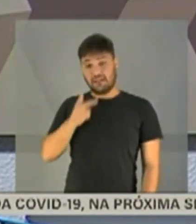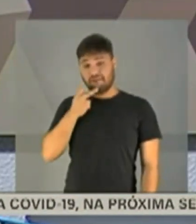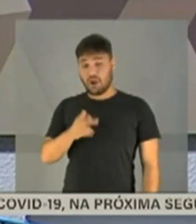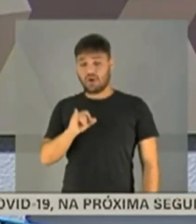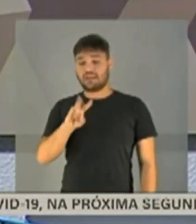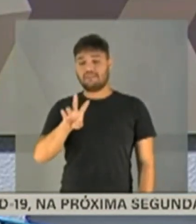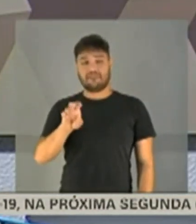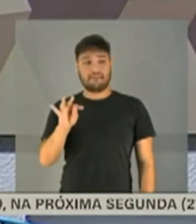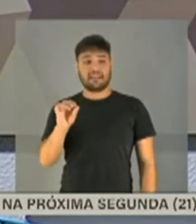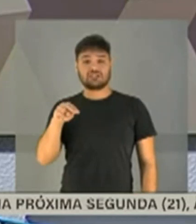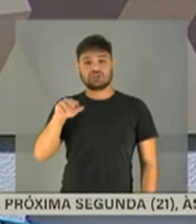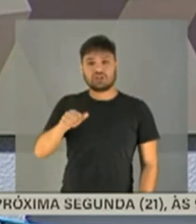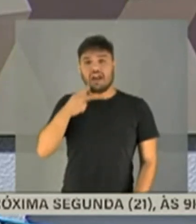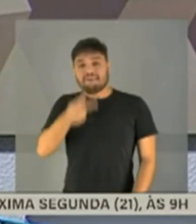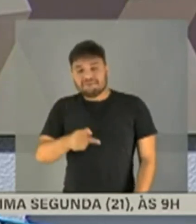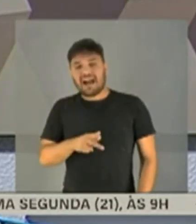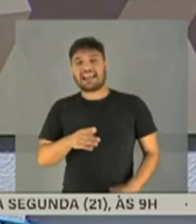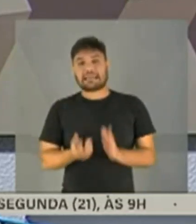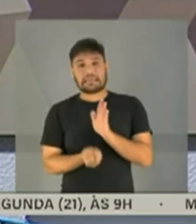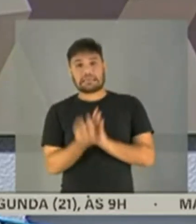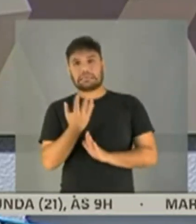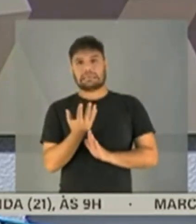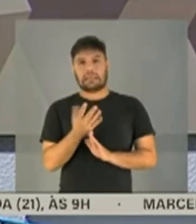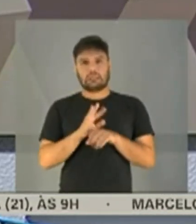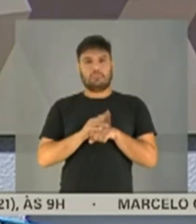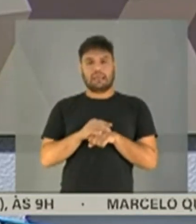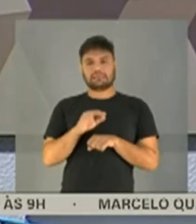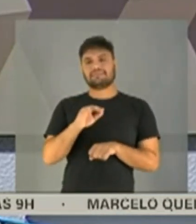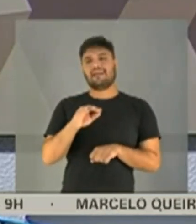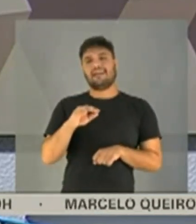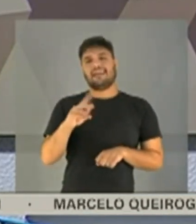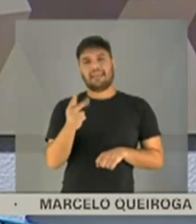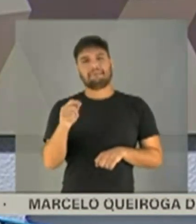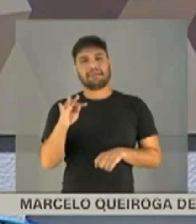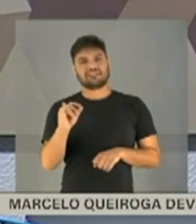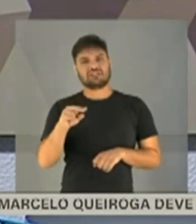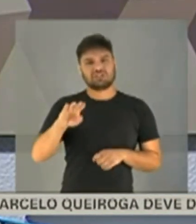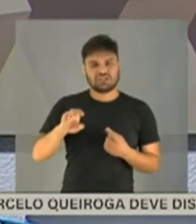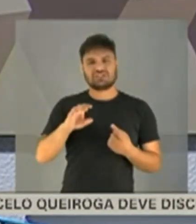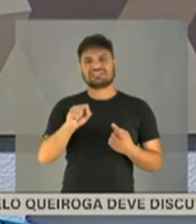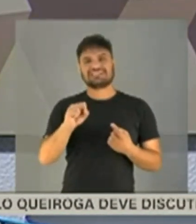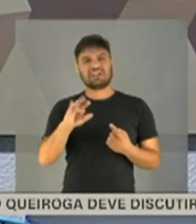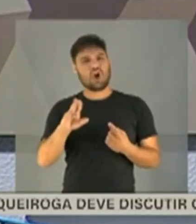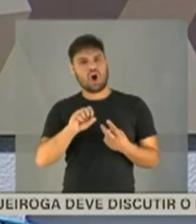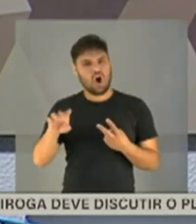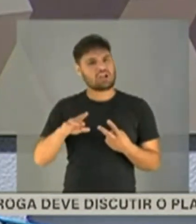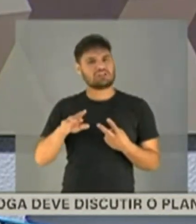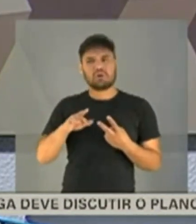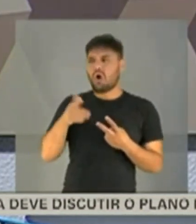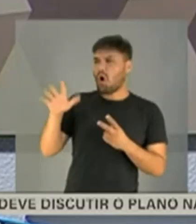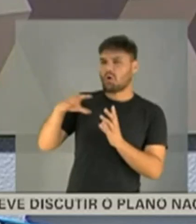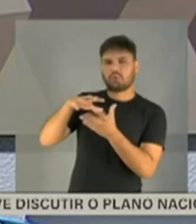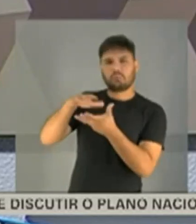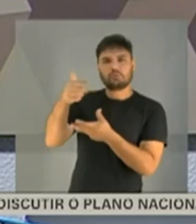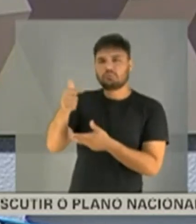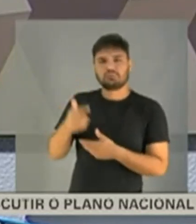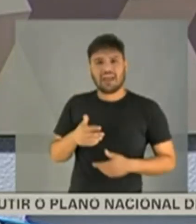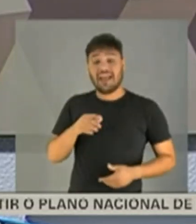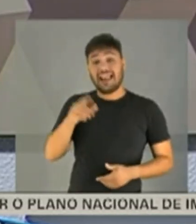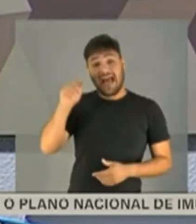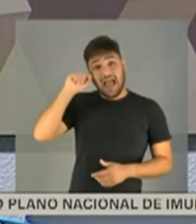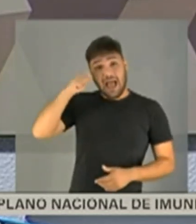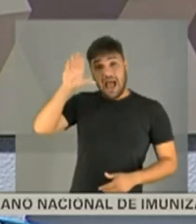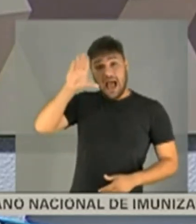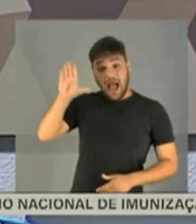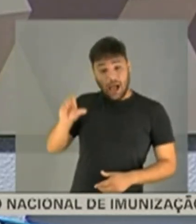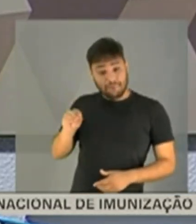que ivermectina causa cirrose hepática ou hepatite aguda, coisa que não está descrita em lugar nenhum no planeta, inclusive na África, onde se